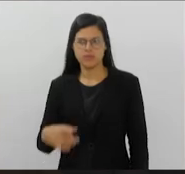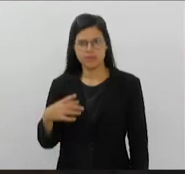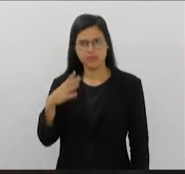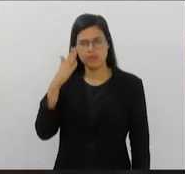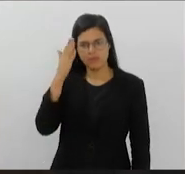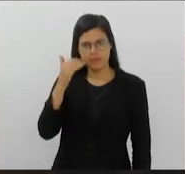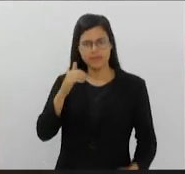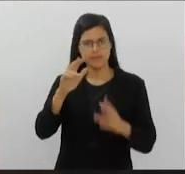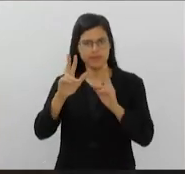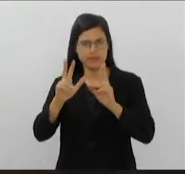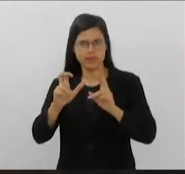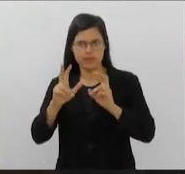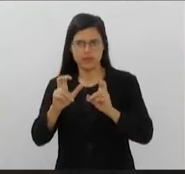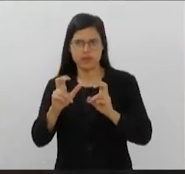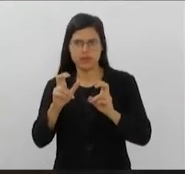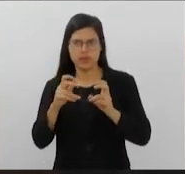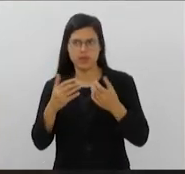tema.